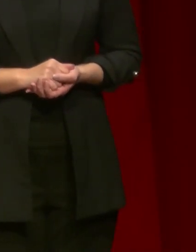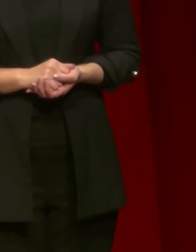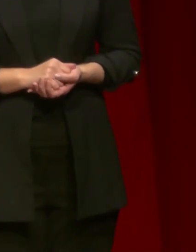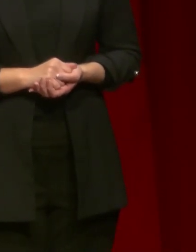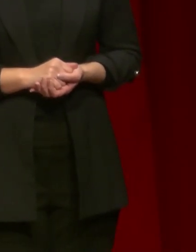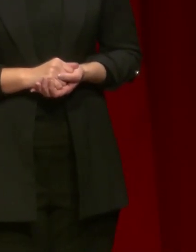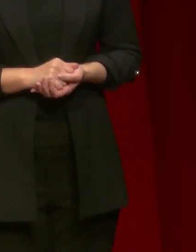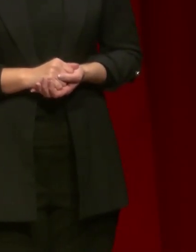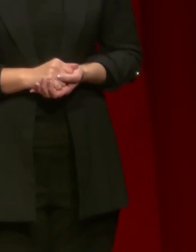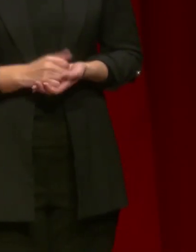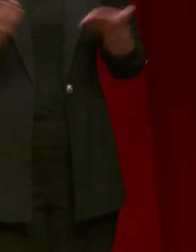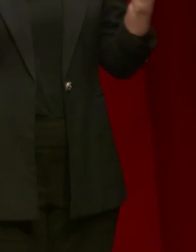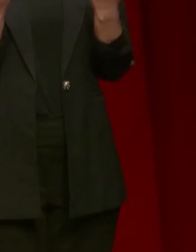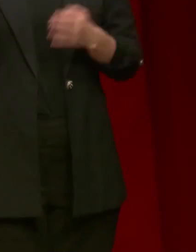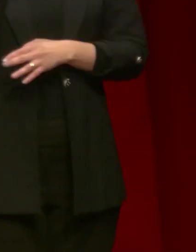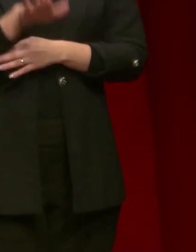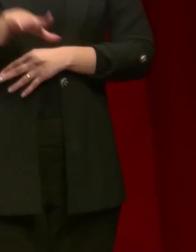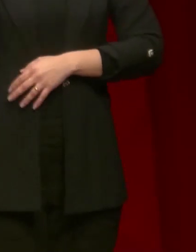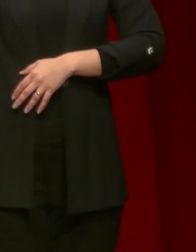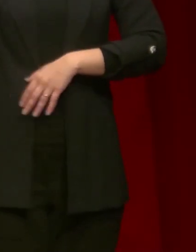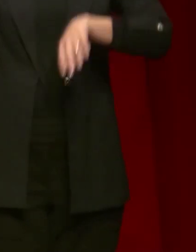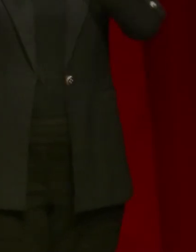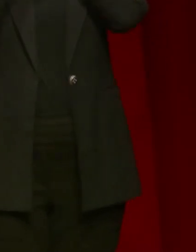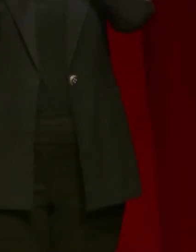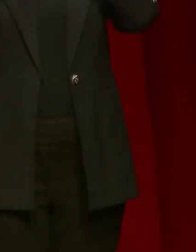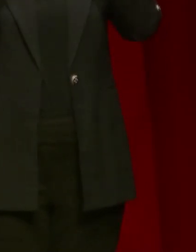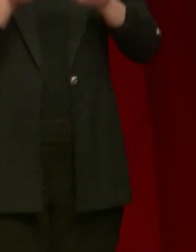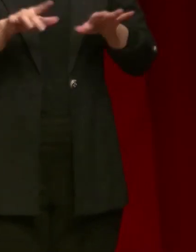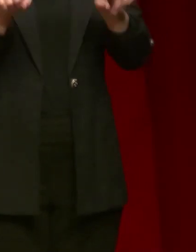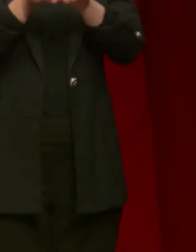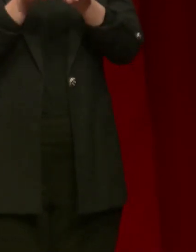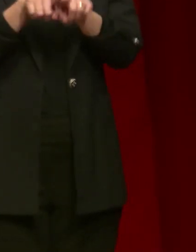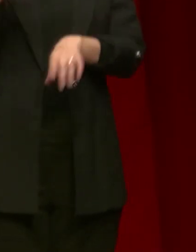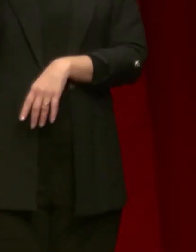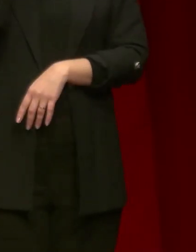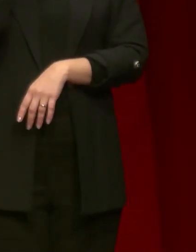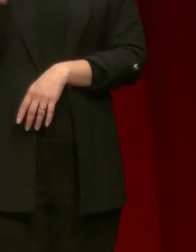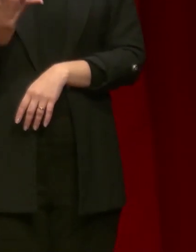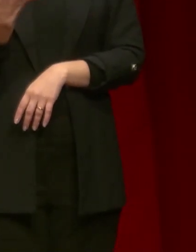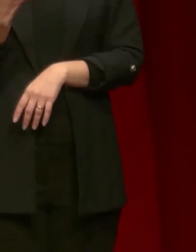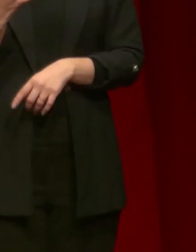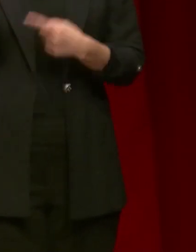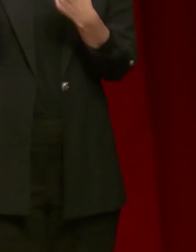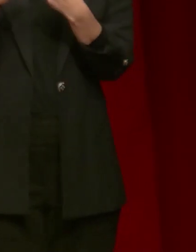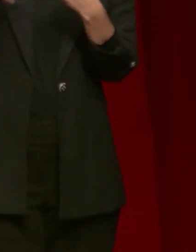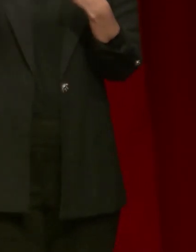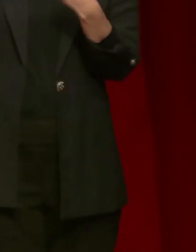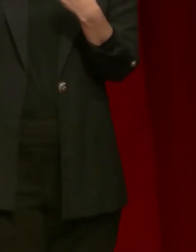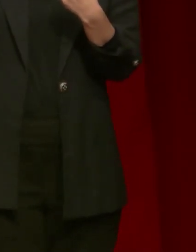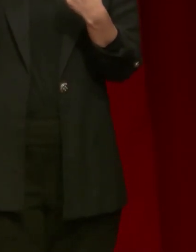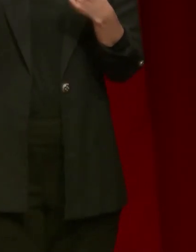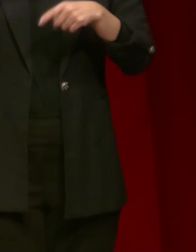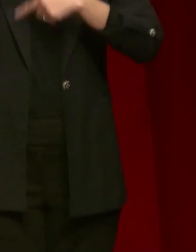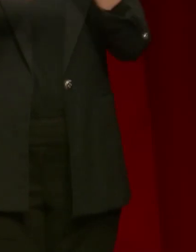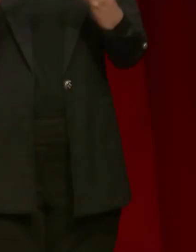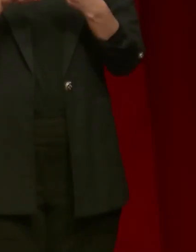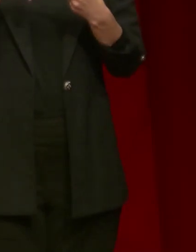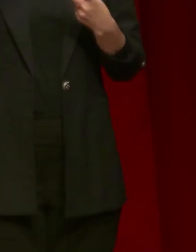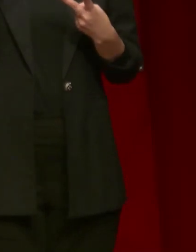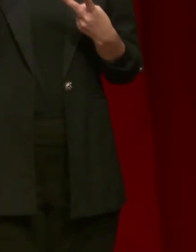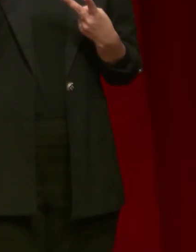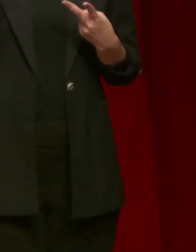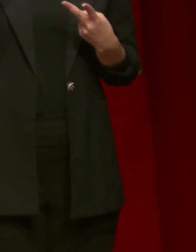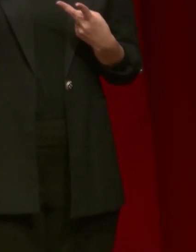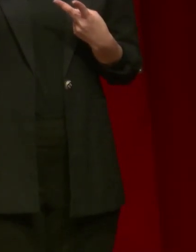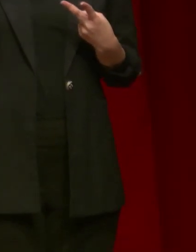Gente, que essa tarde seja abençoada, como foi amanhã. Após a fala do doutor Eli, nós teremos ainda um painel sobre a pessoa